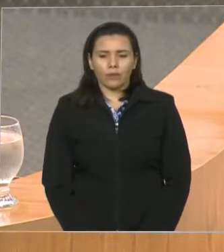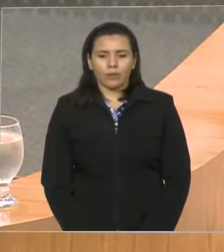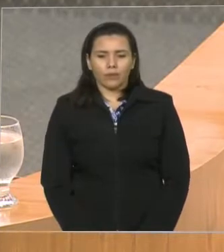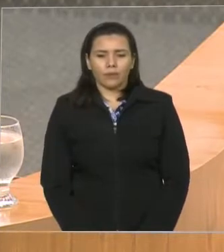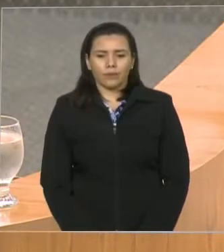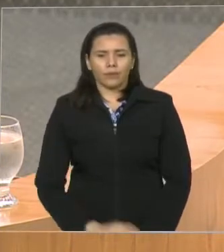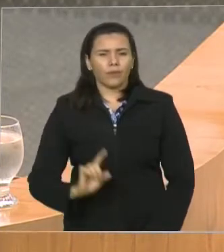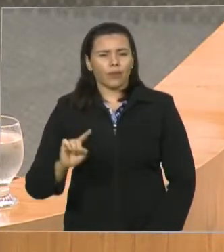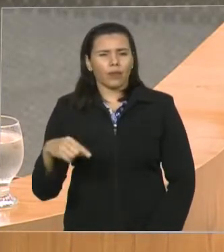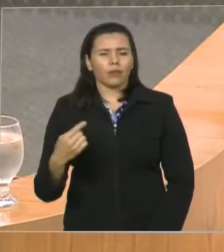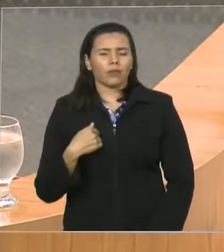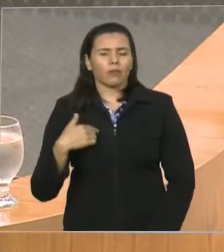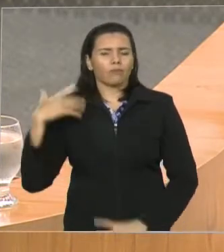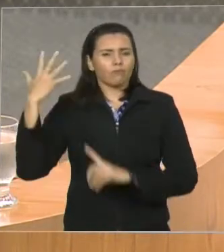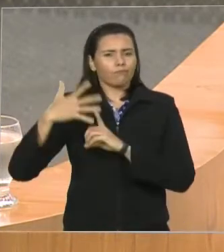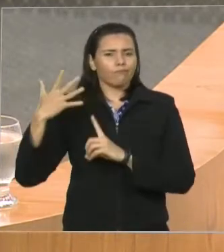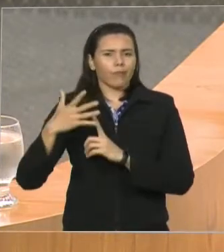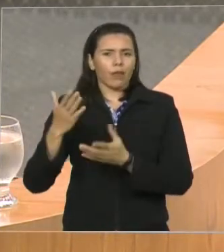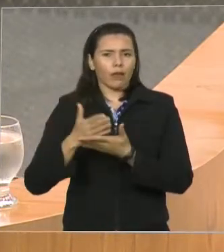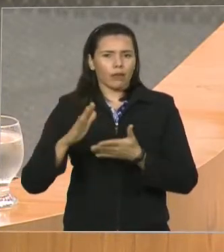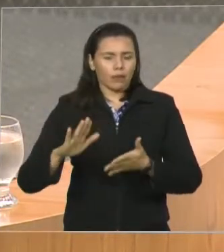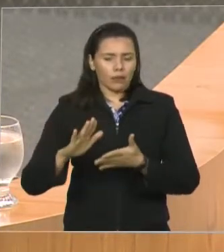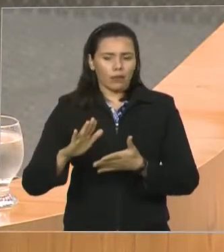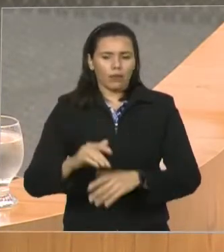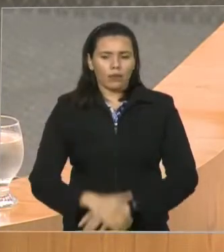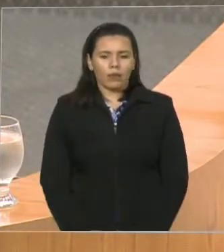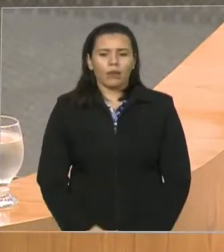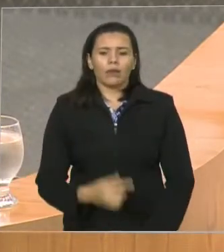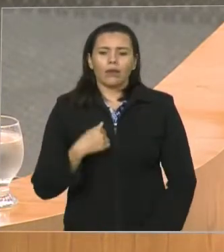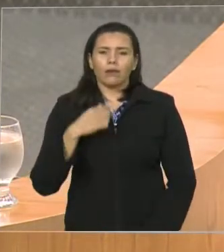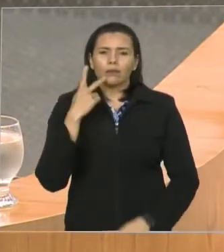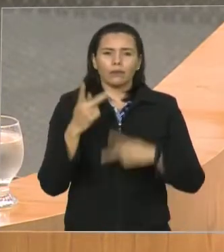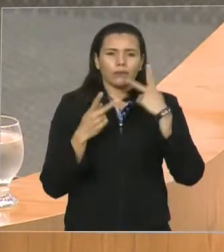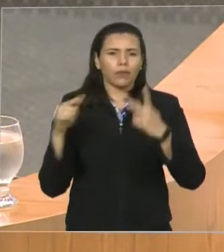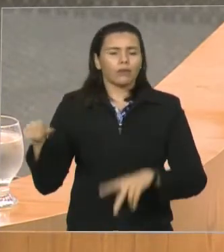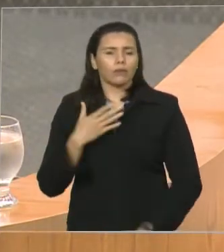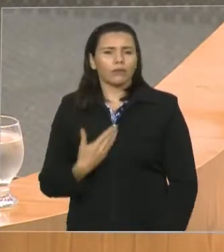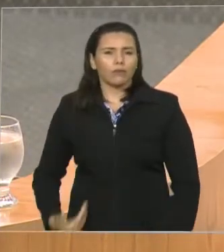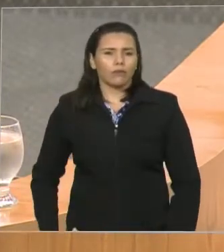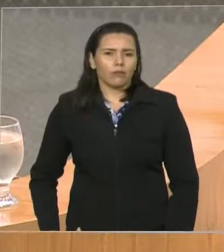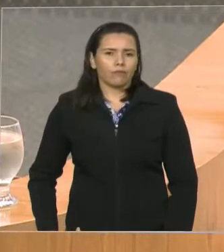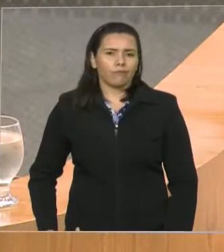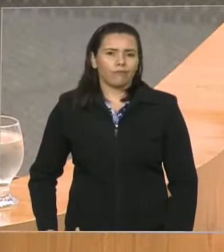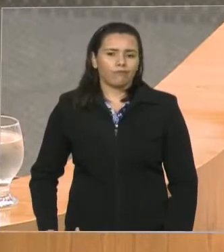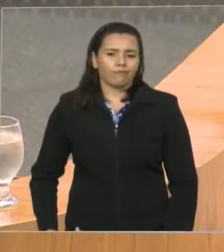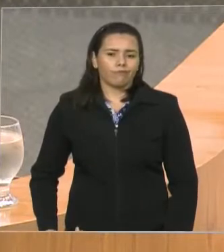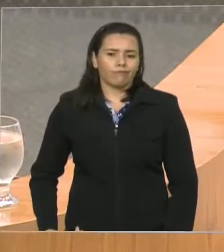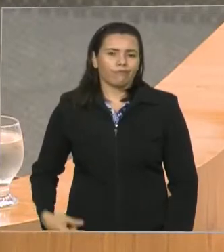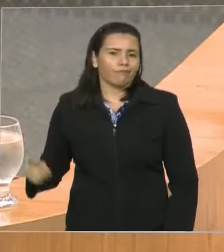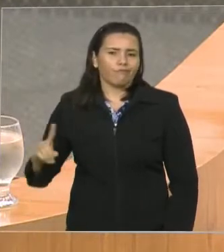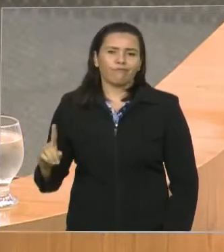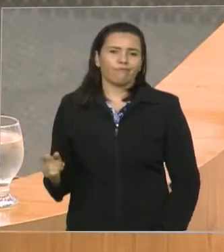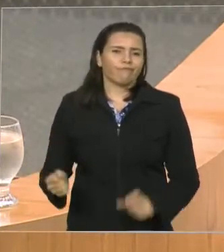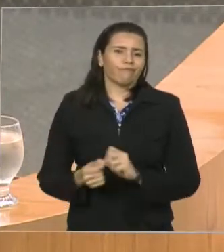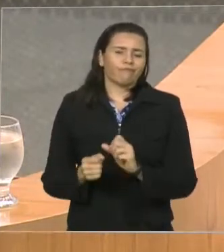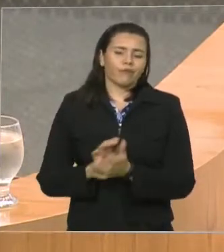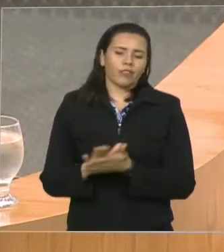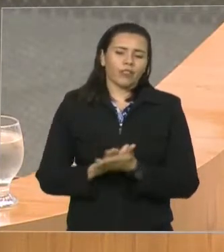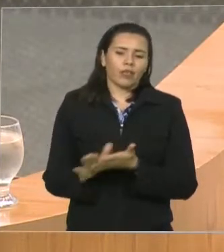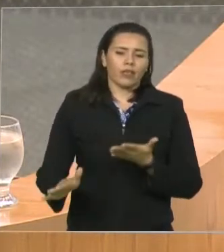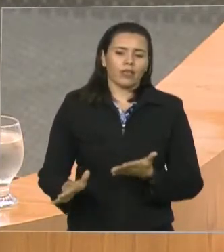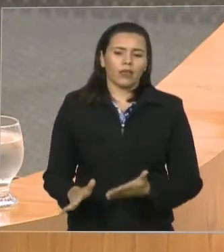eu destaco as ações de um governo incompetente. O governador Flávio Dino e o prefeito Edvaldo